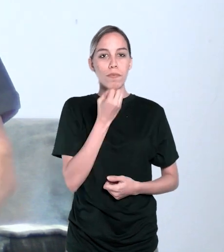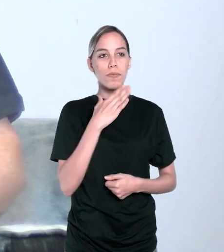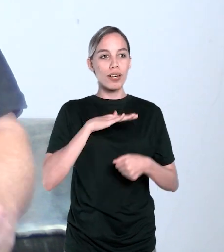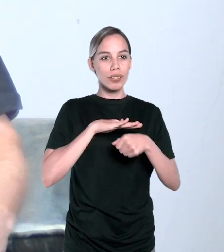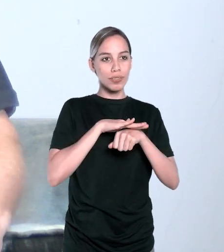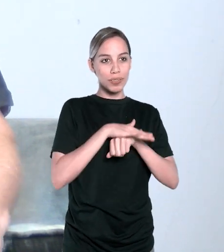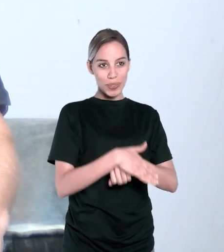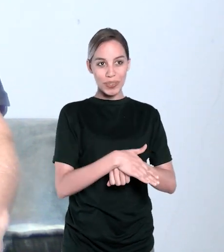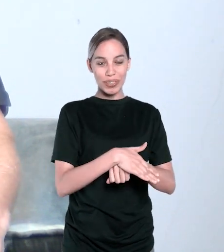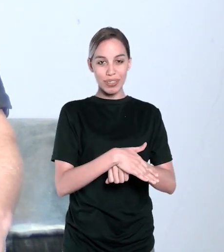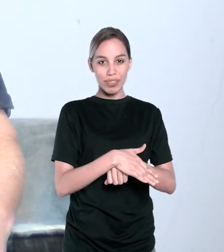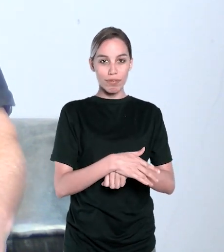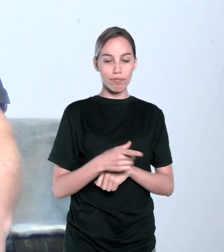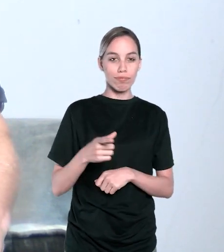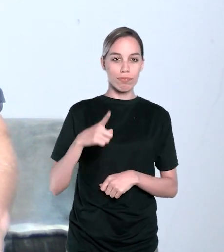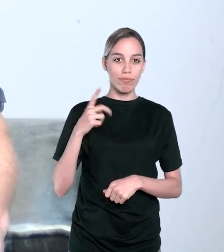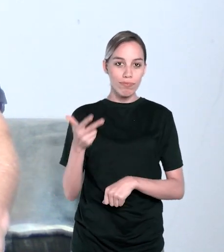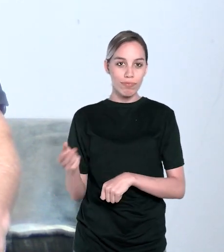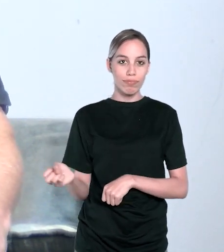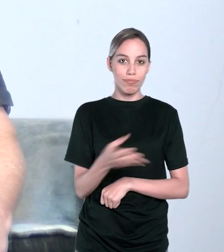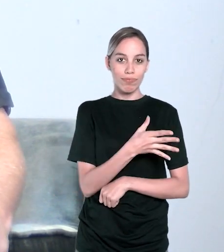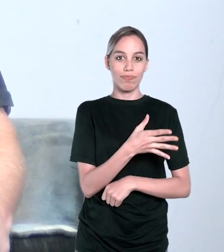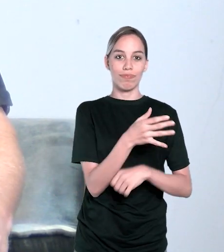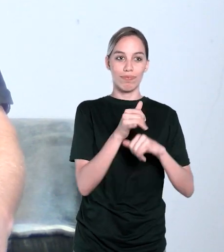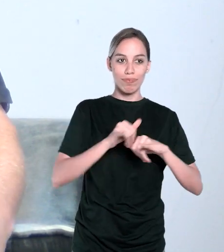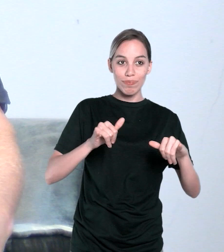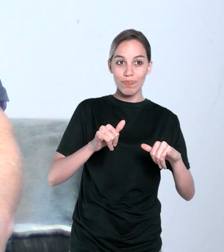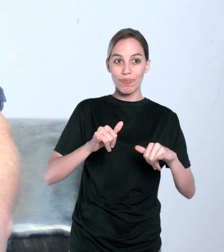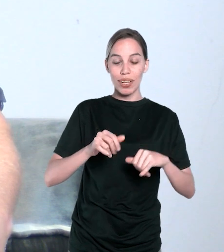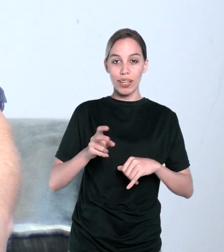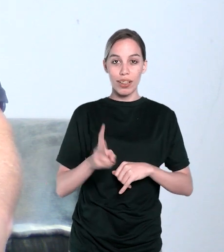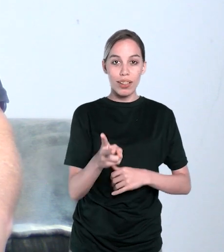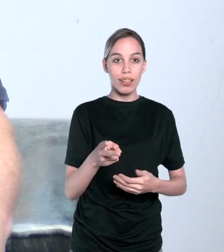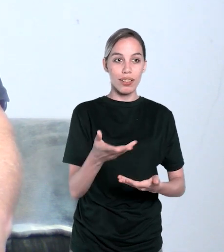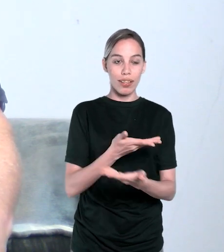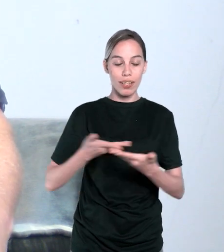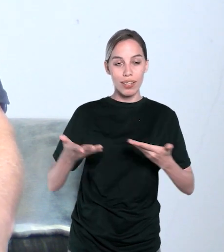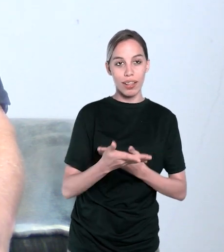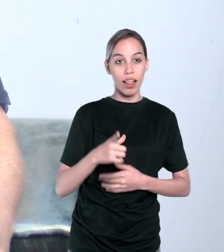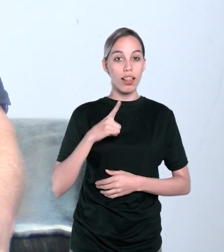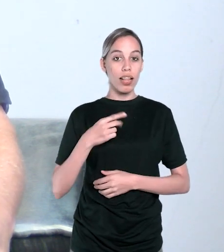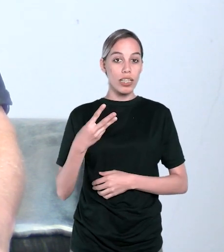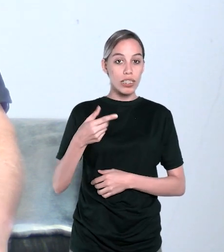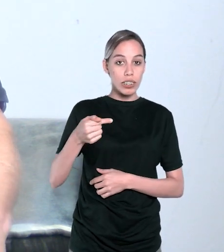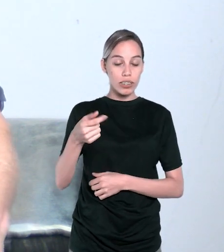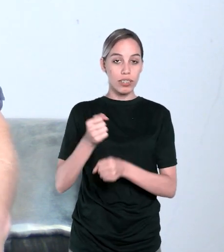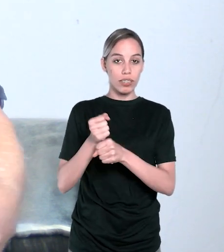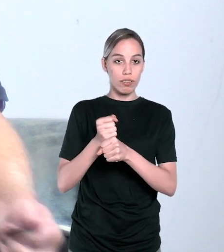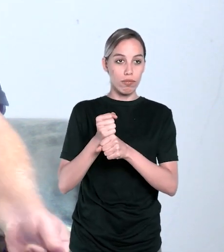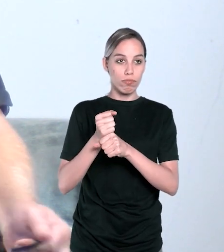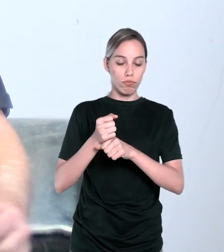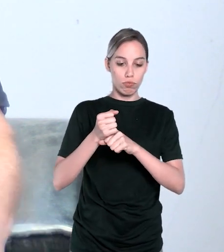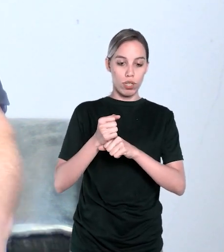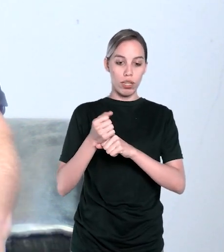dar início a mais uma edição do projeto Sempre um Papo. O escritor e apresentador Afonso Borges é um homem branco de